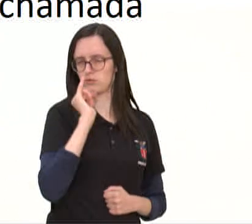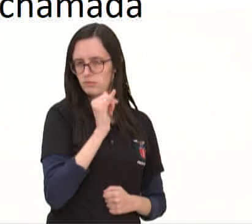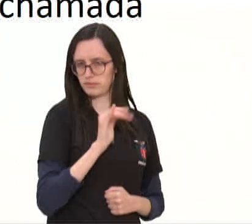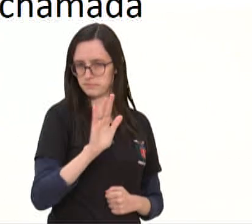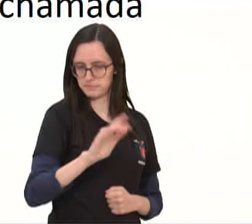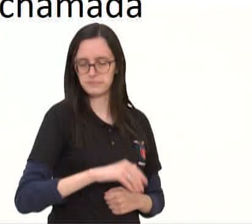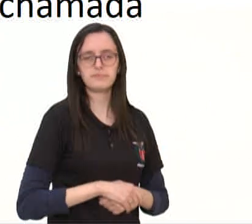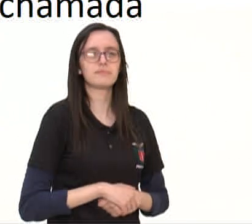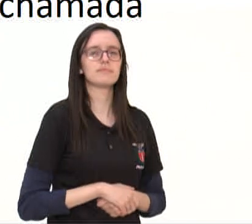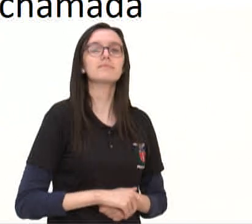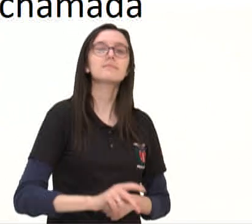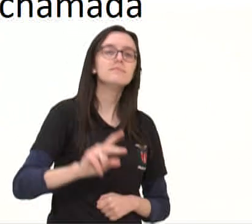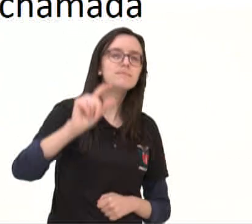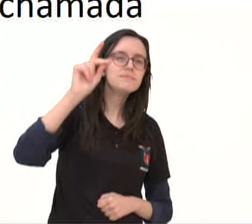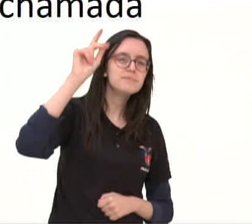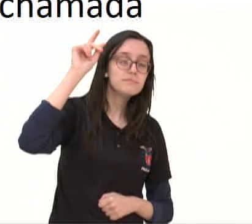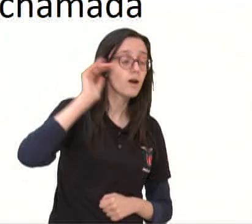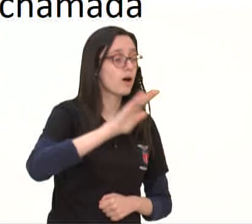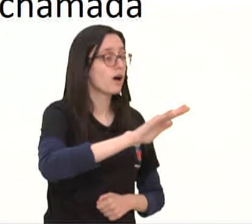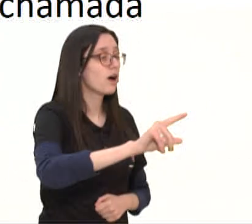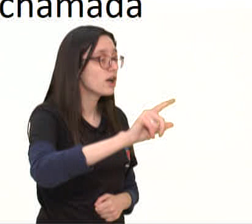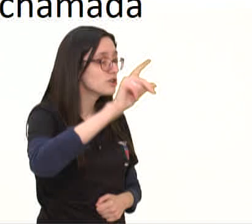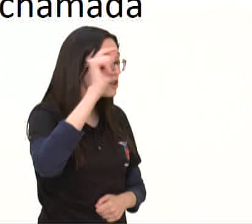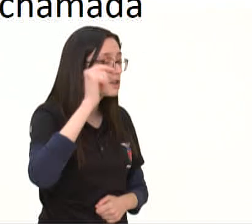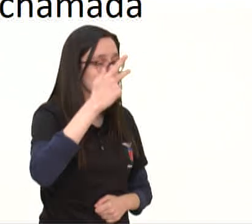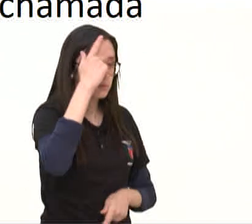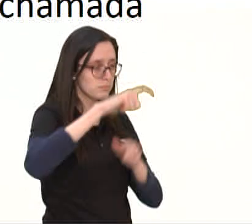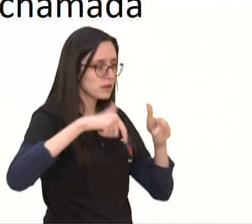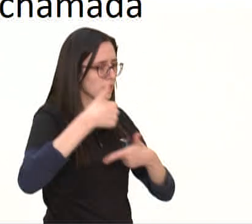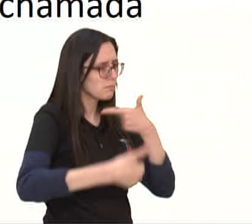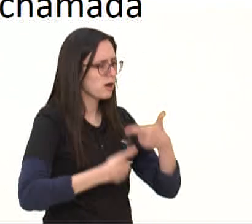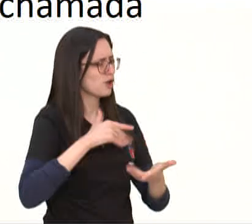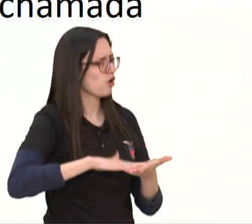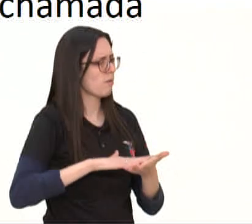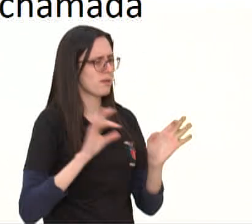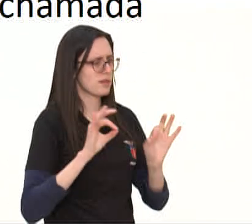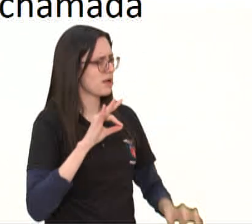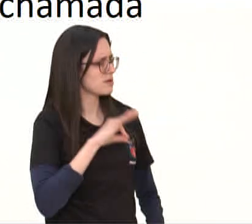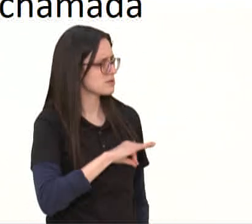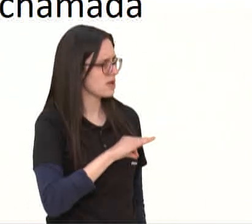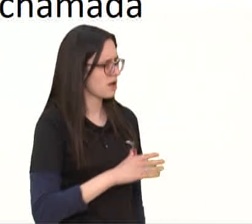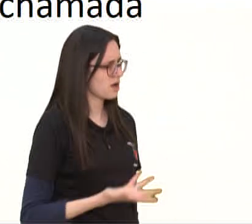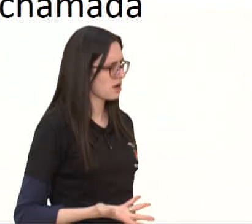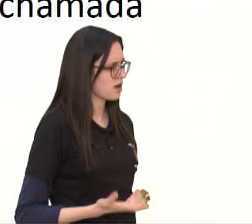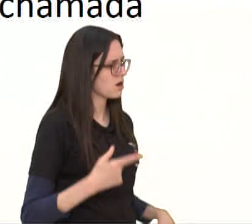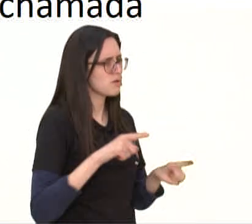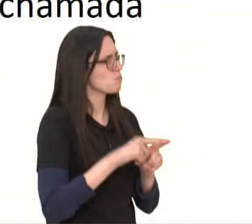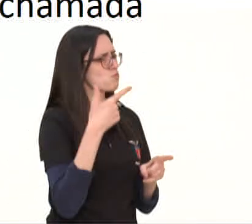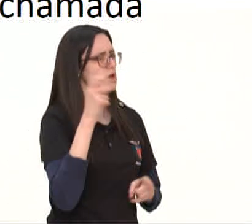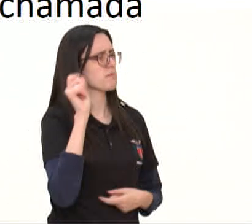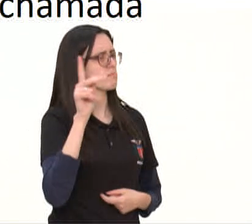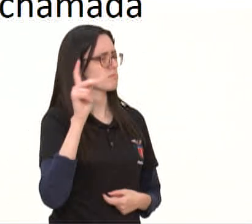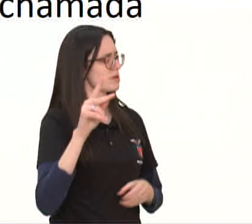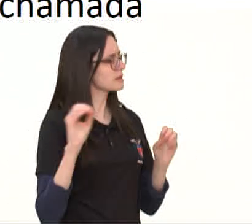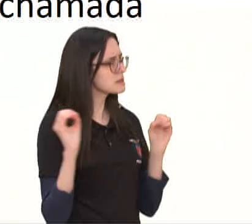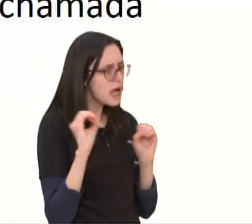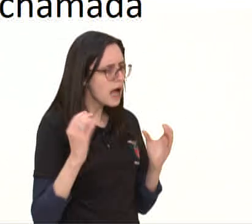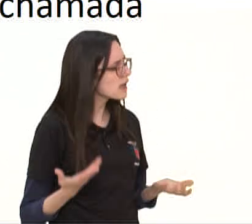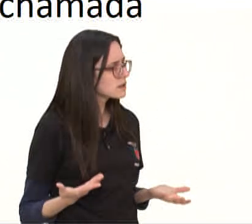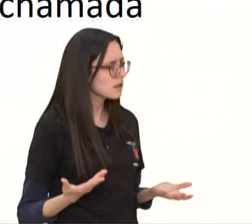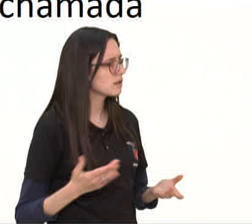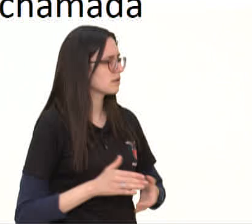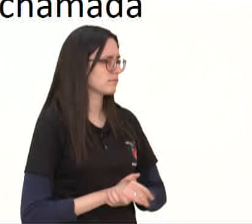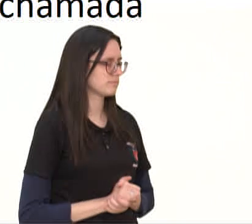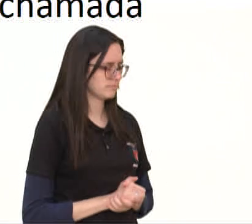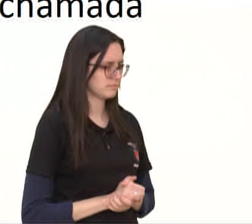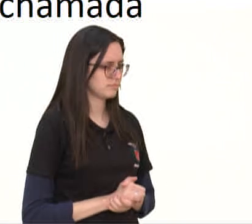contar. Antigamente, disse ele, os trabalhadores não cobravam salário, nem tinham previdência social, nada dessas